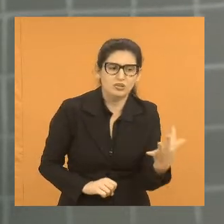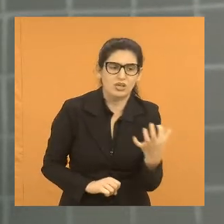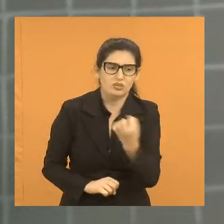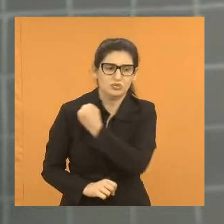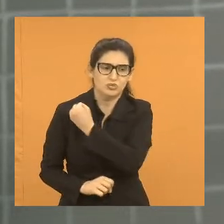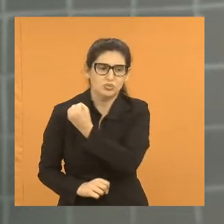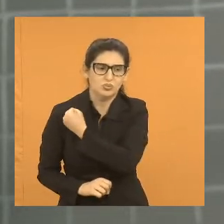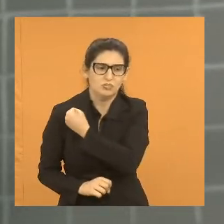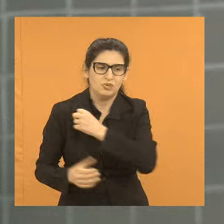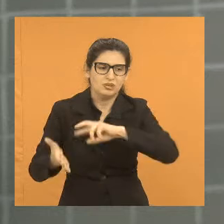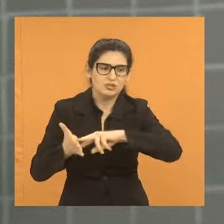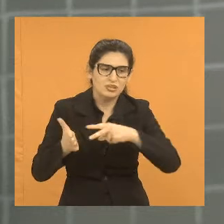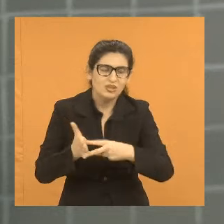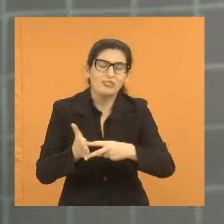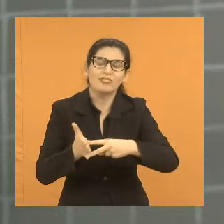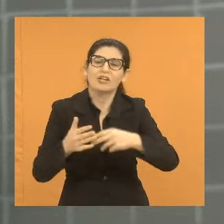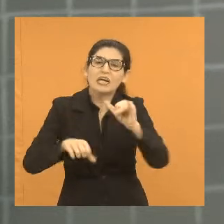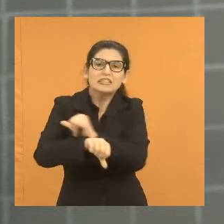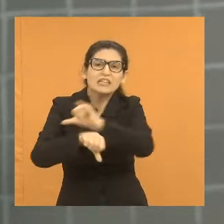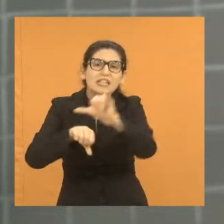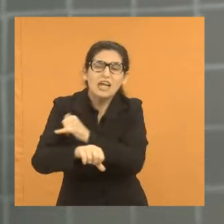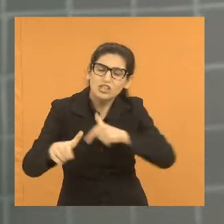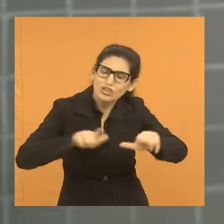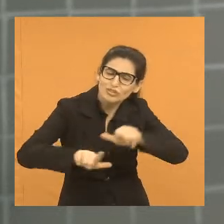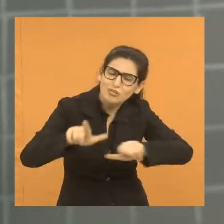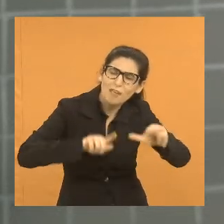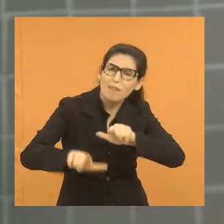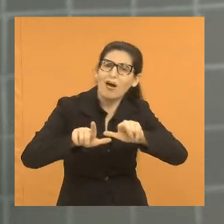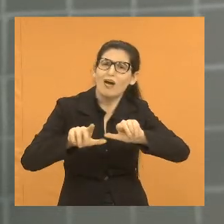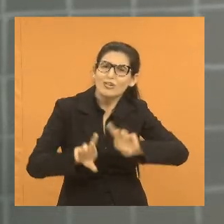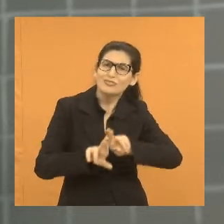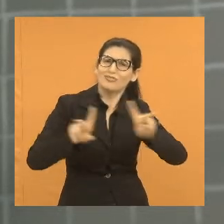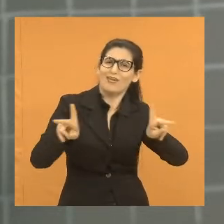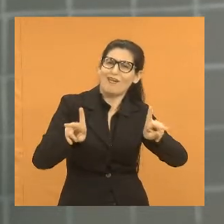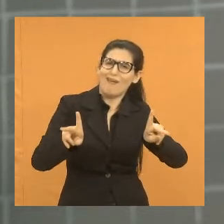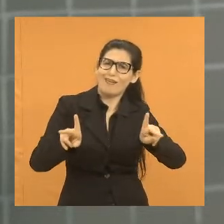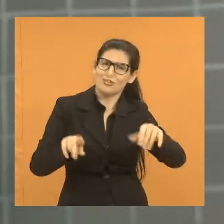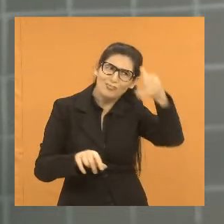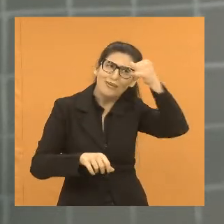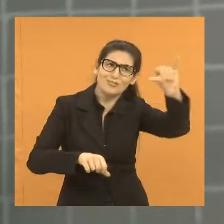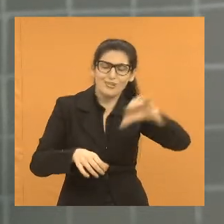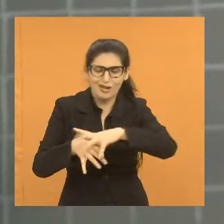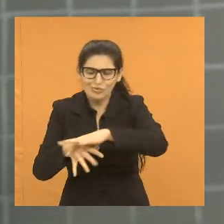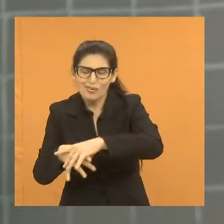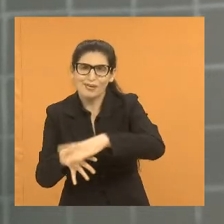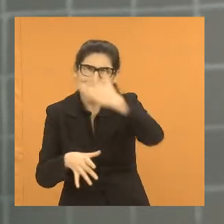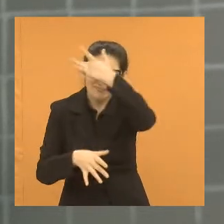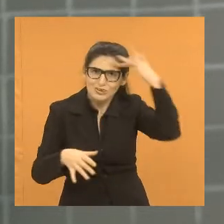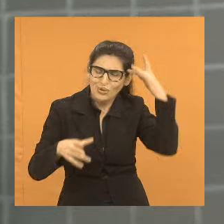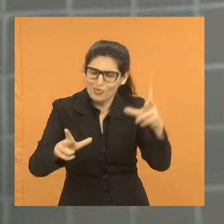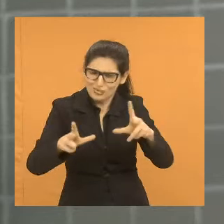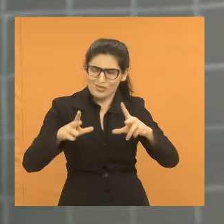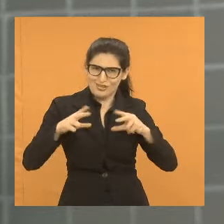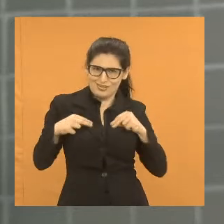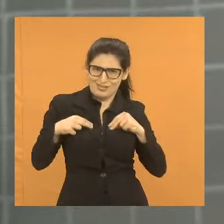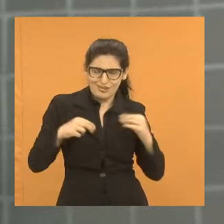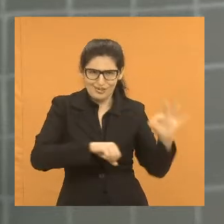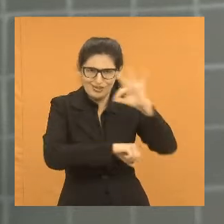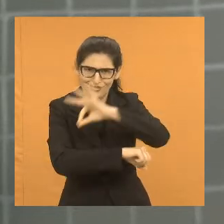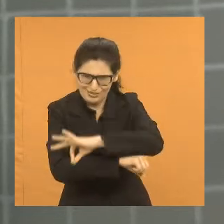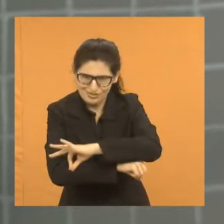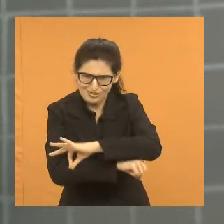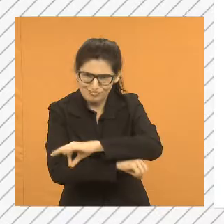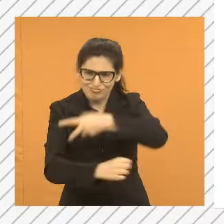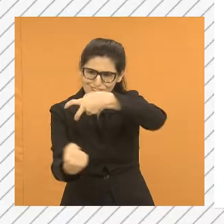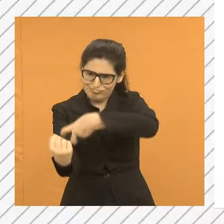da alteração na estratégia de trabalho e no incremento do trabalho que é realizado. Da mesma forma, se observa